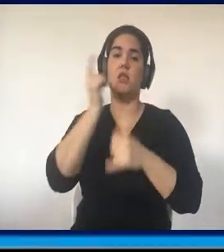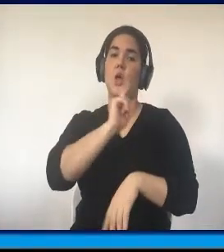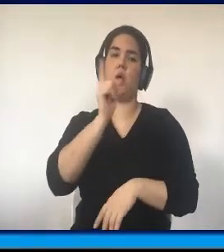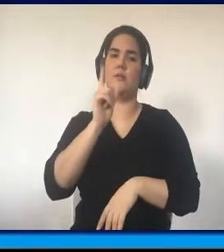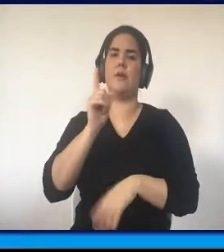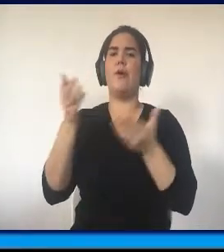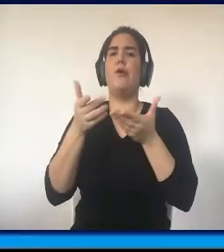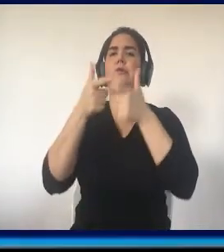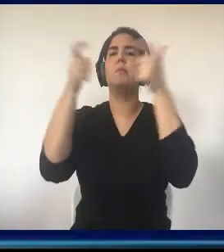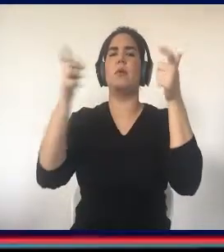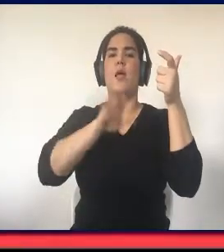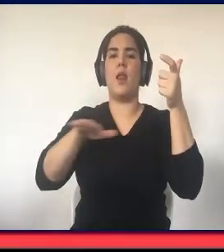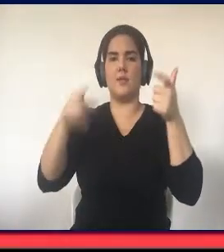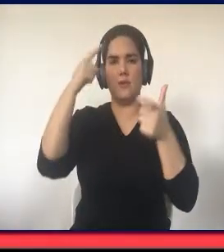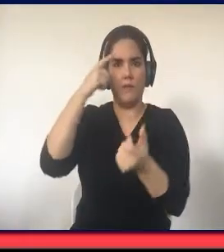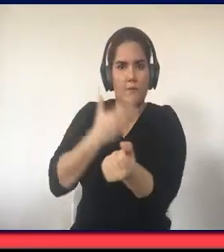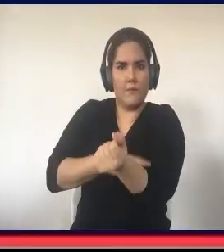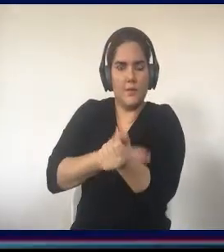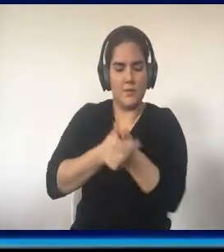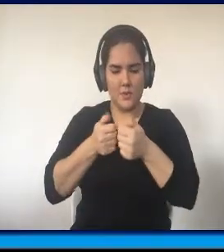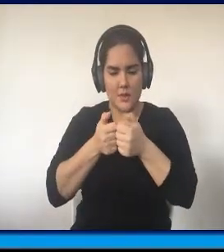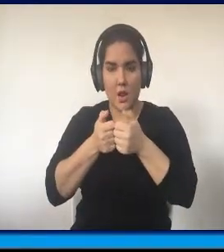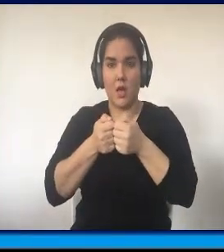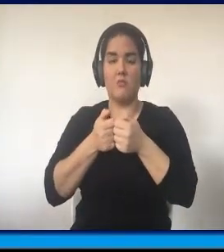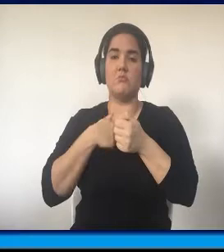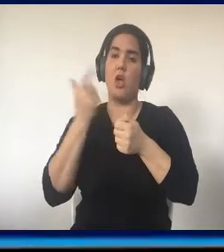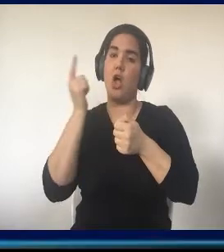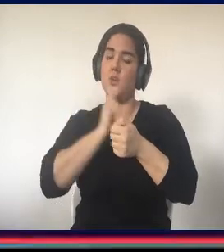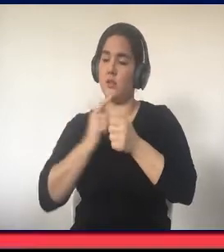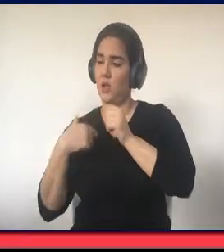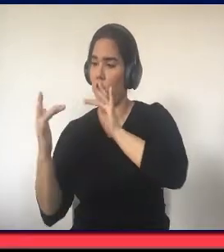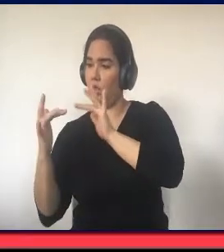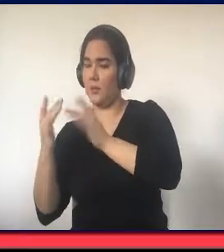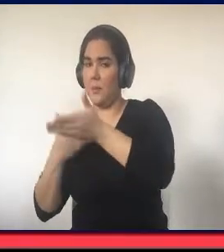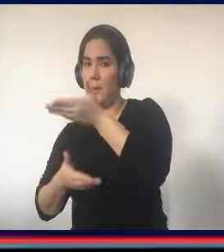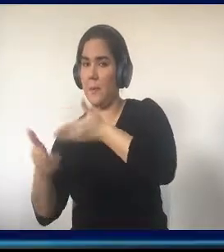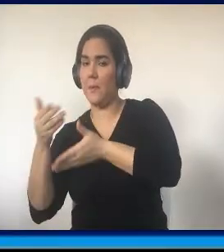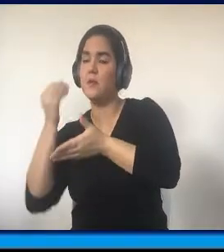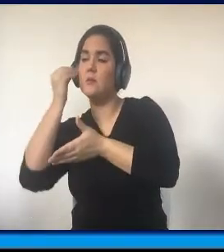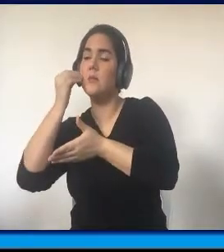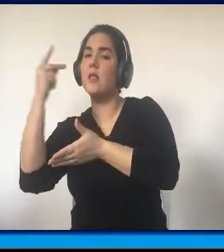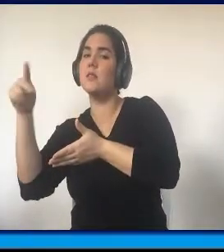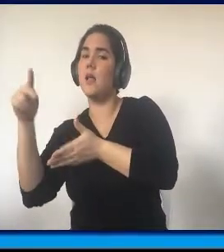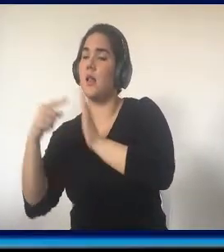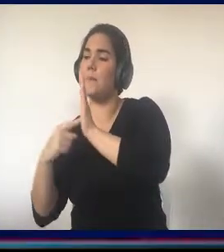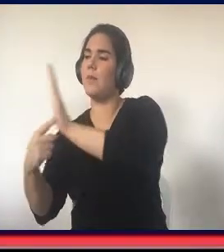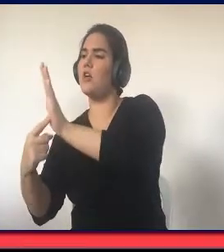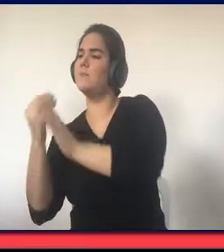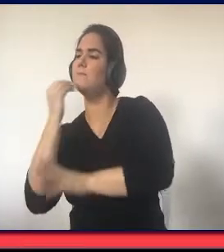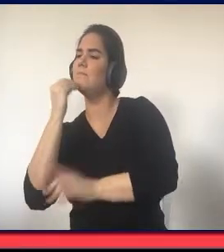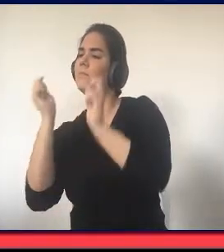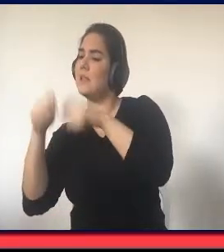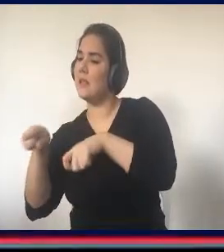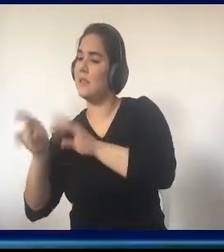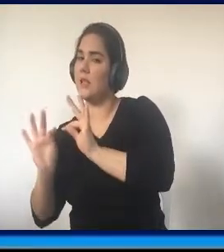gente consegue, quando a gente se conecta com elas, entra na realidade delas, mostra para elas que por meio das tecnologias a gente consegue se divertir,